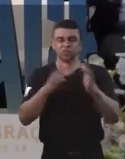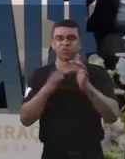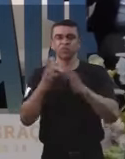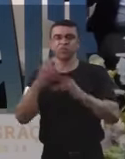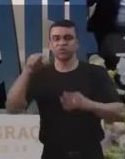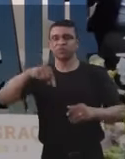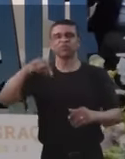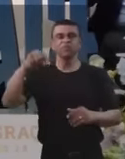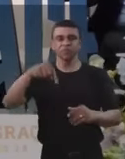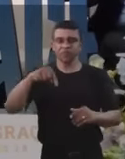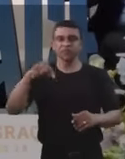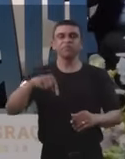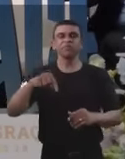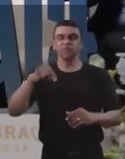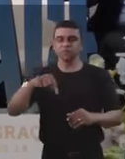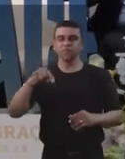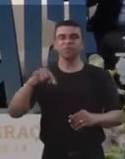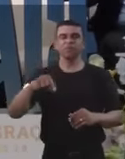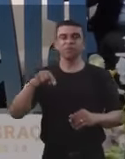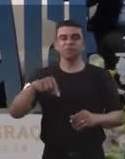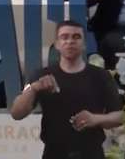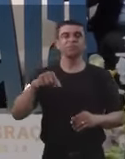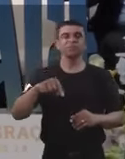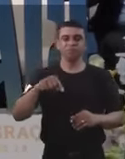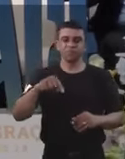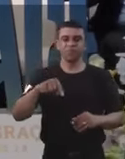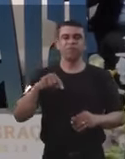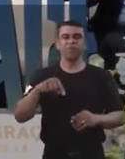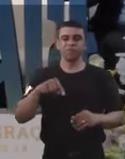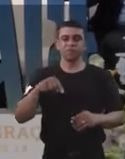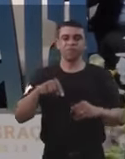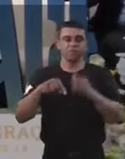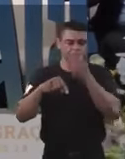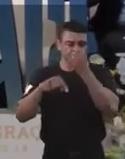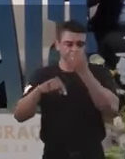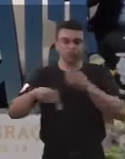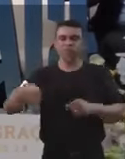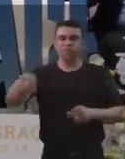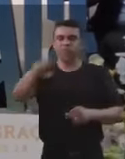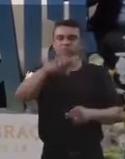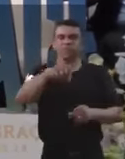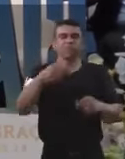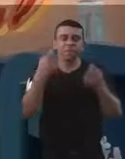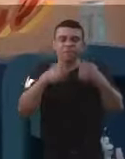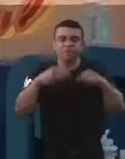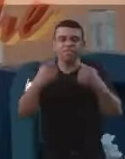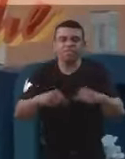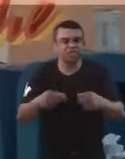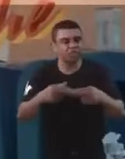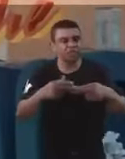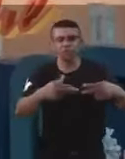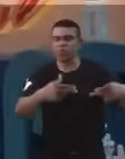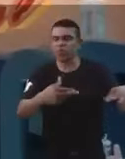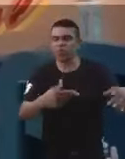Pelo amor de Deus, abra mão de coisas, se for necessário, para preservar a paz na sua